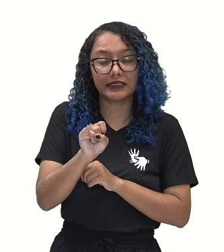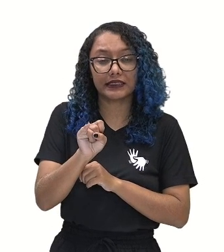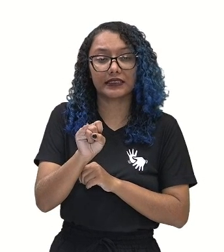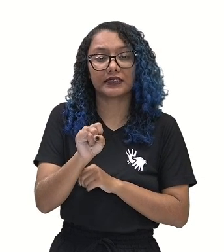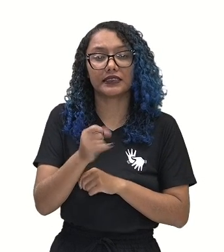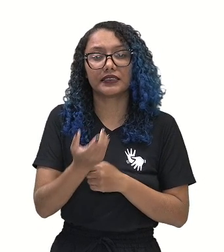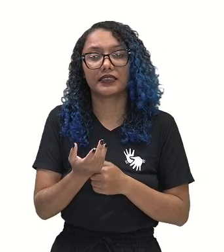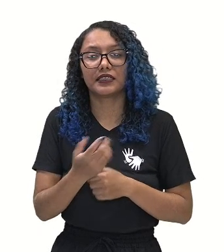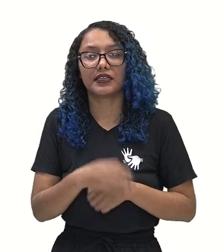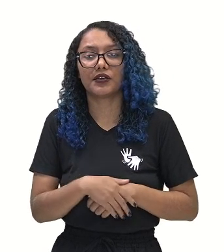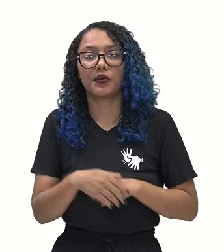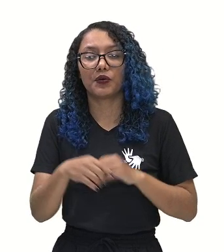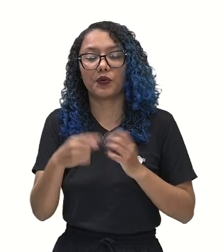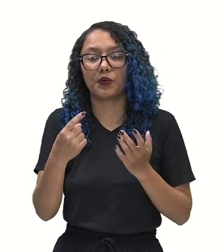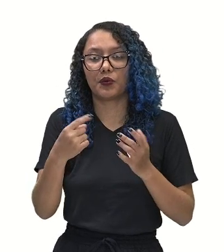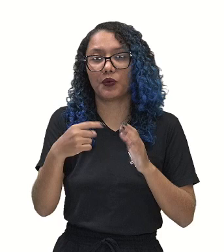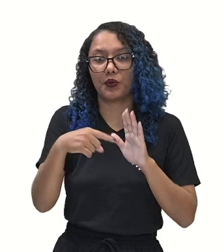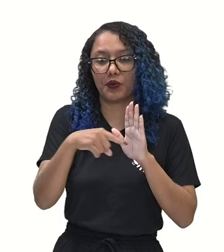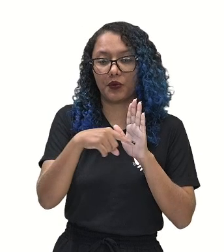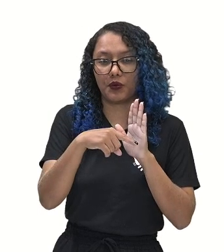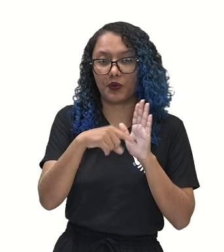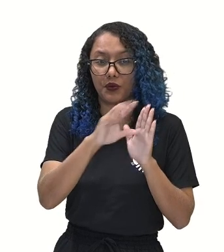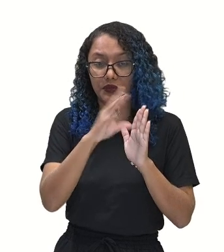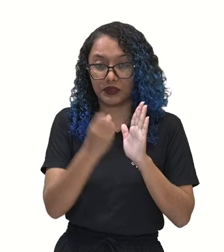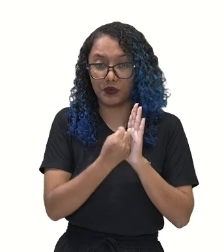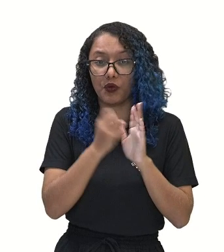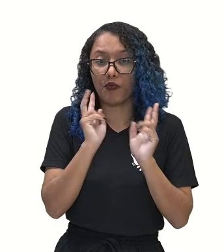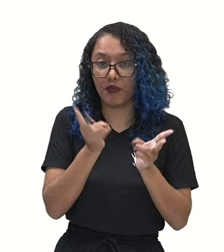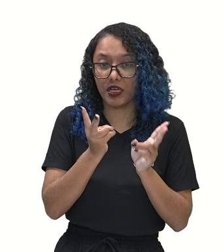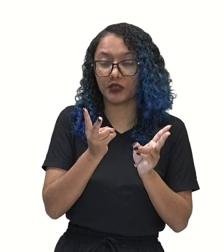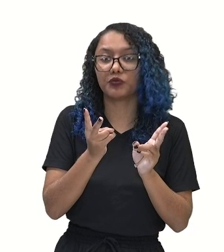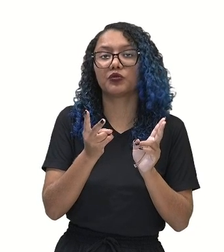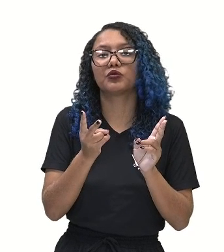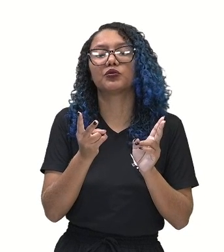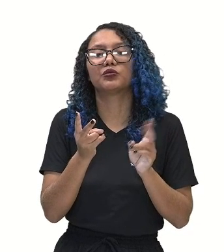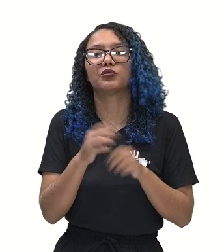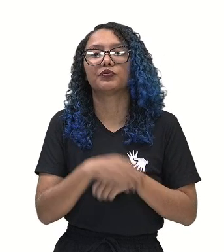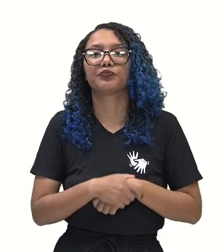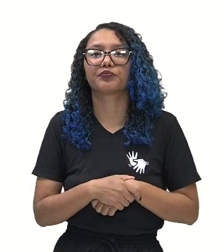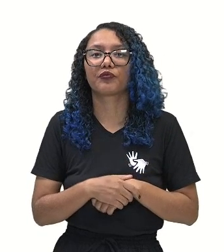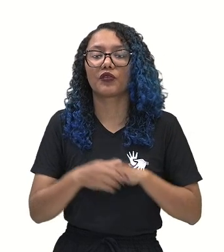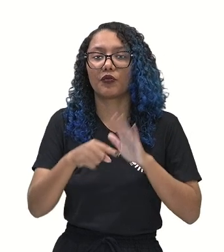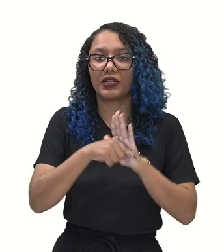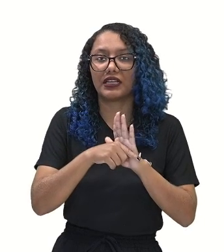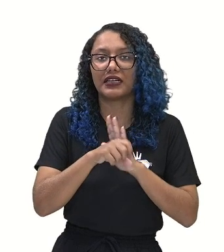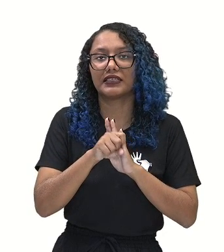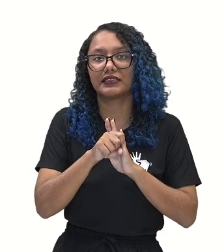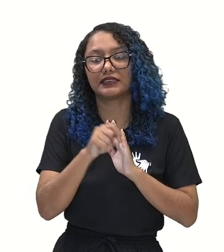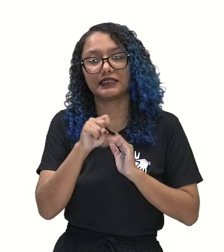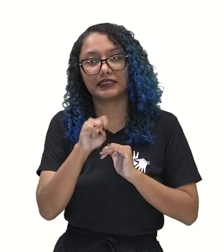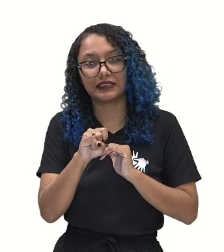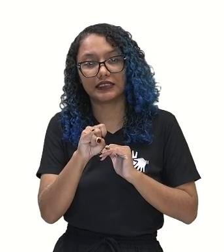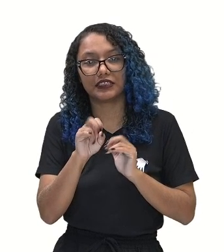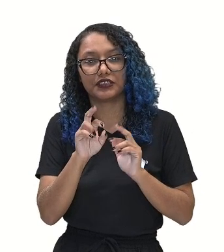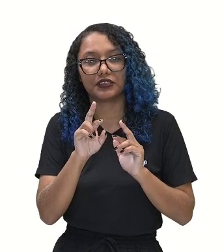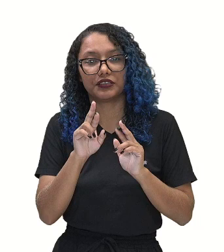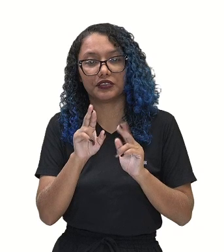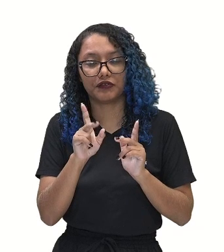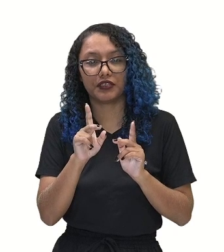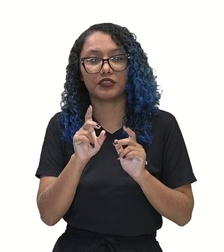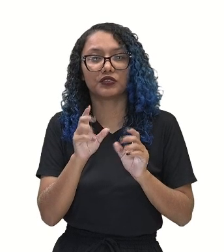mesmo sinal, você subtrai. Se os valores possuem sinais diferentes, você